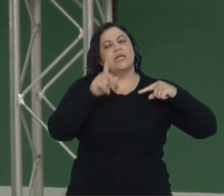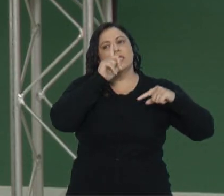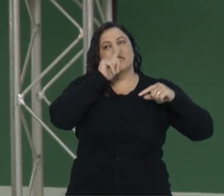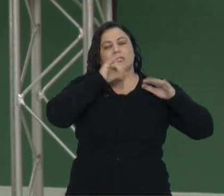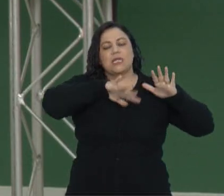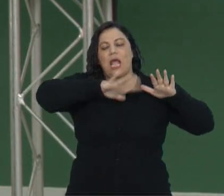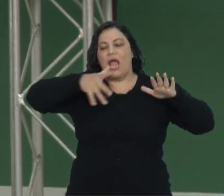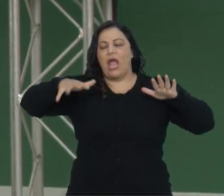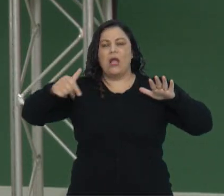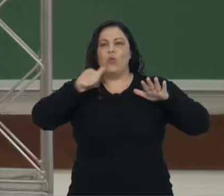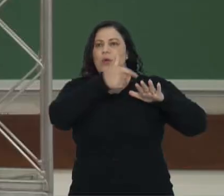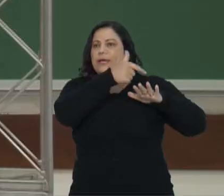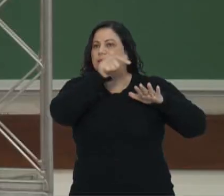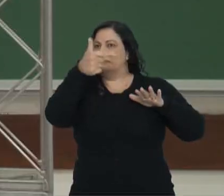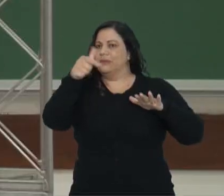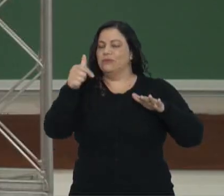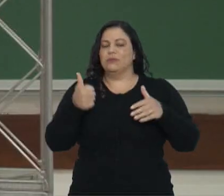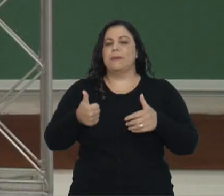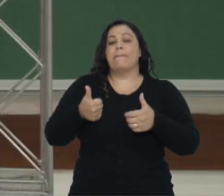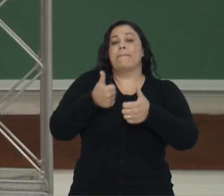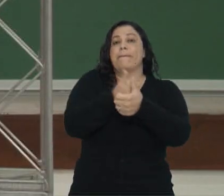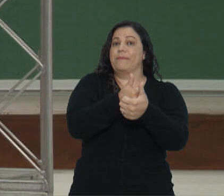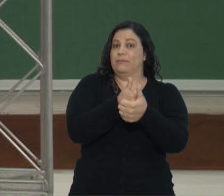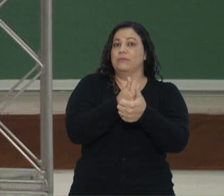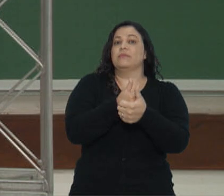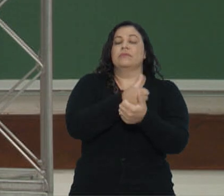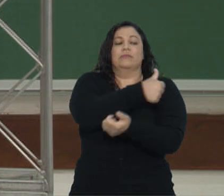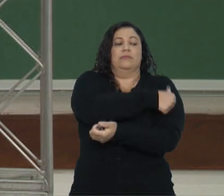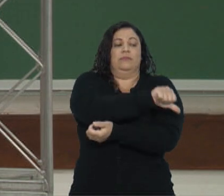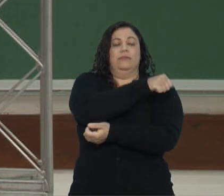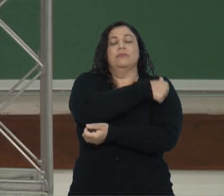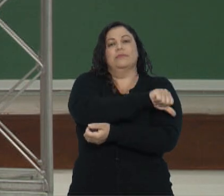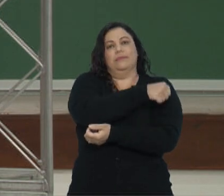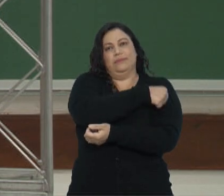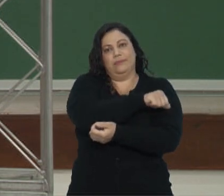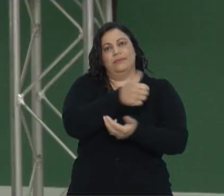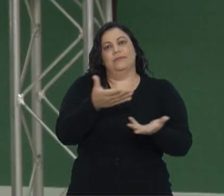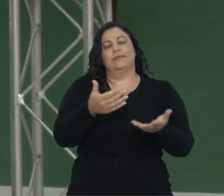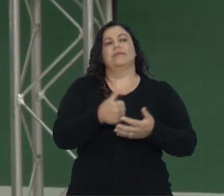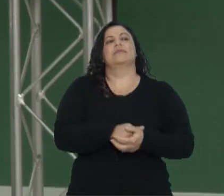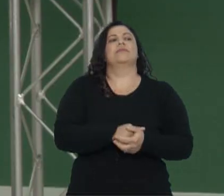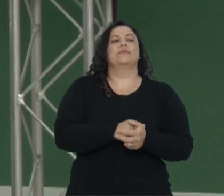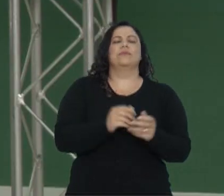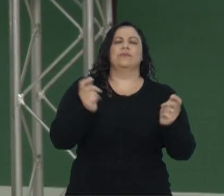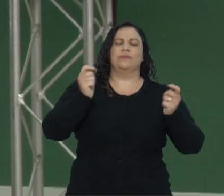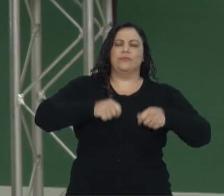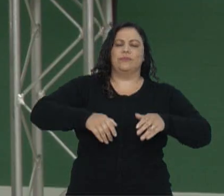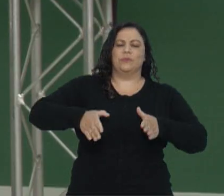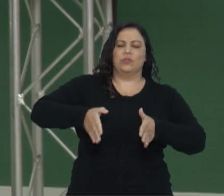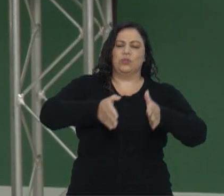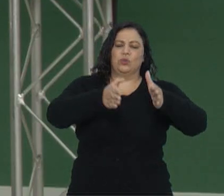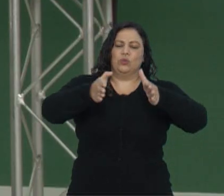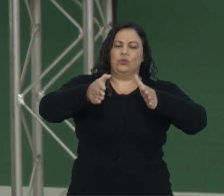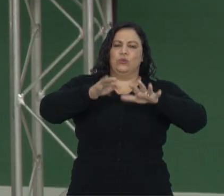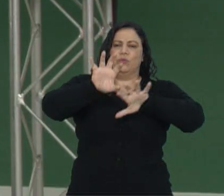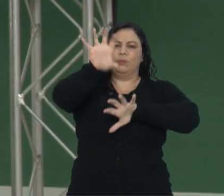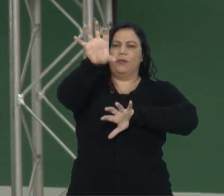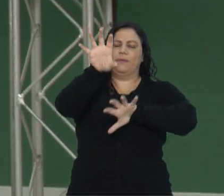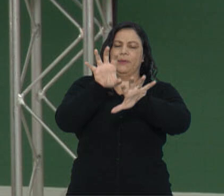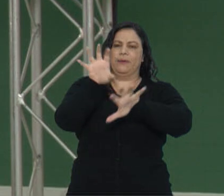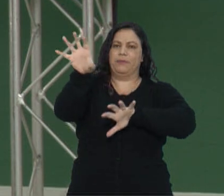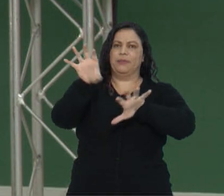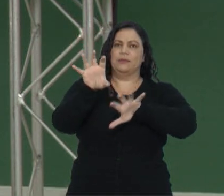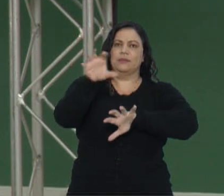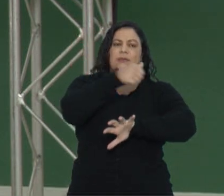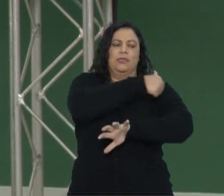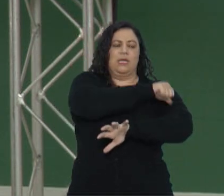fica dentro do continente, dentro do nosso país, ele fica entre Espírito Santo, ele fica paralelo ali a Espírito Santo e o estado